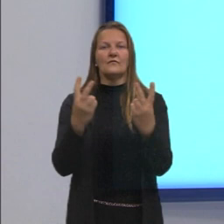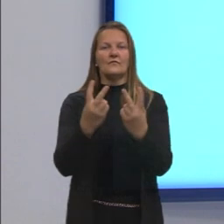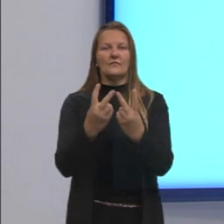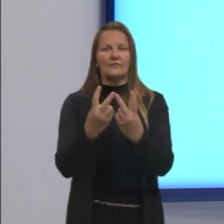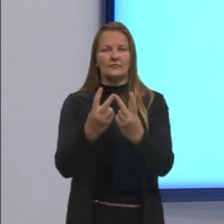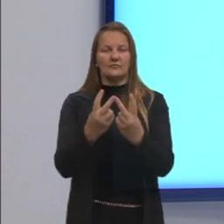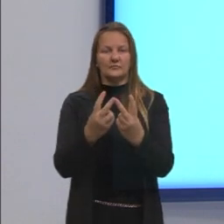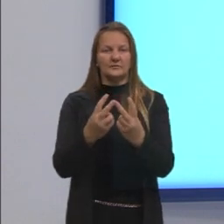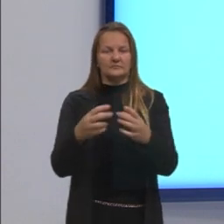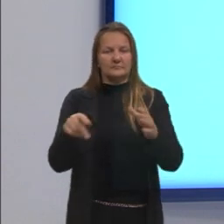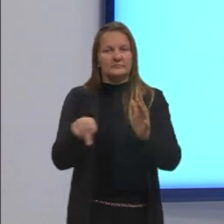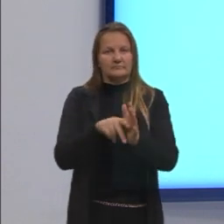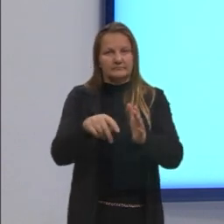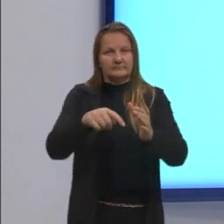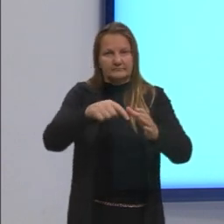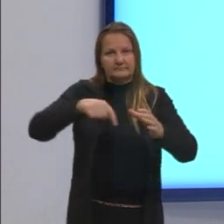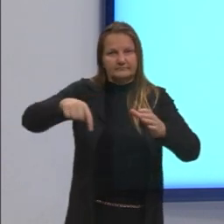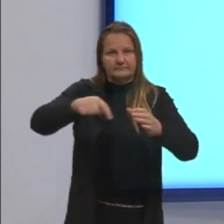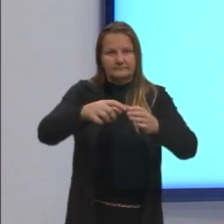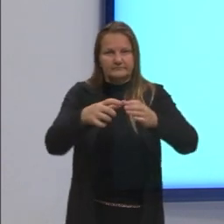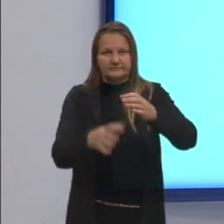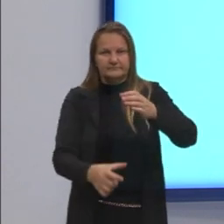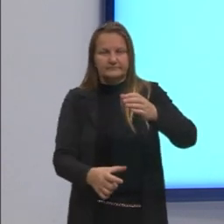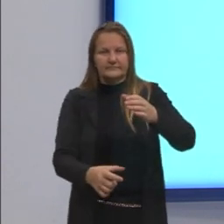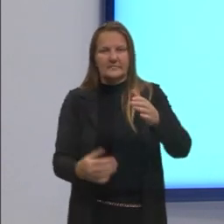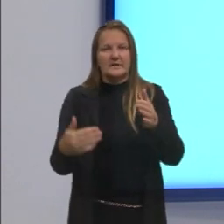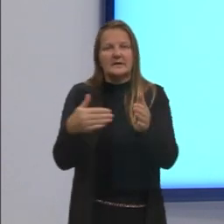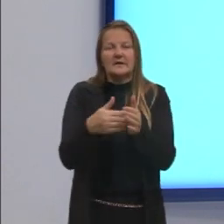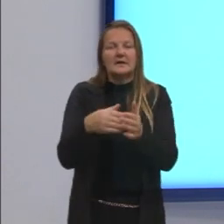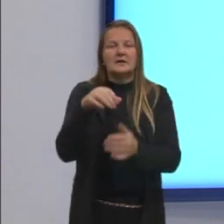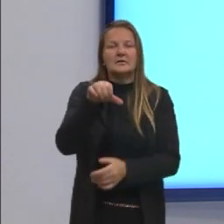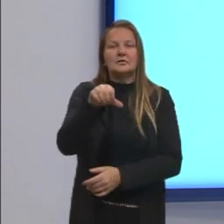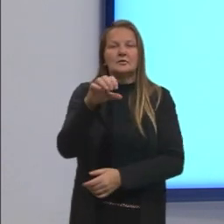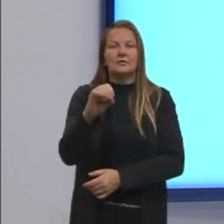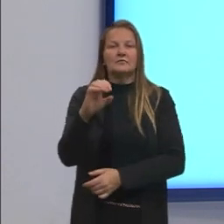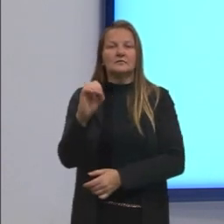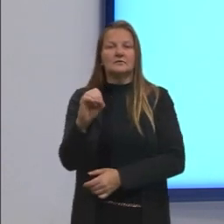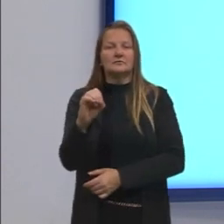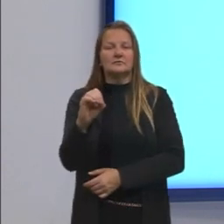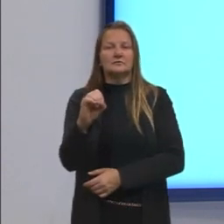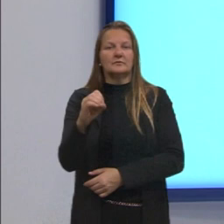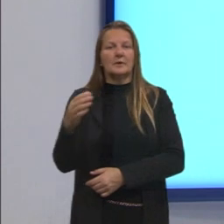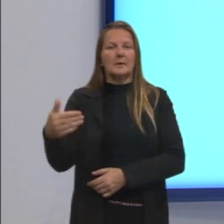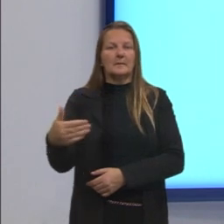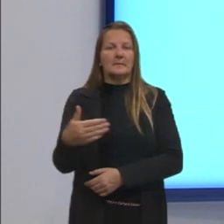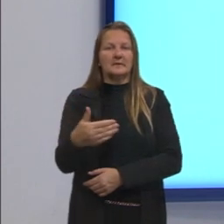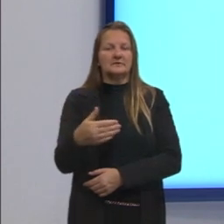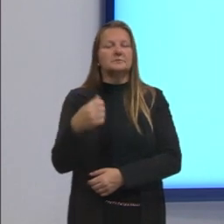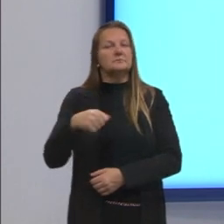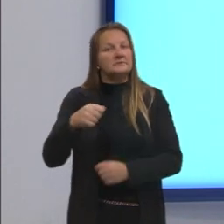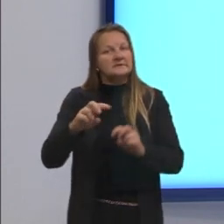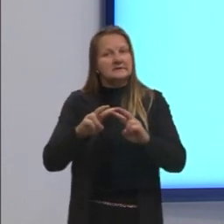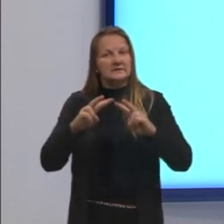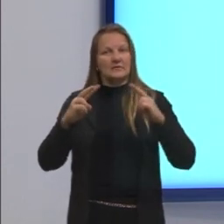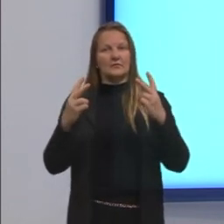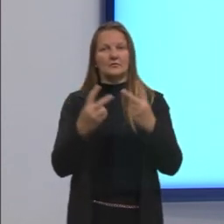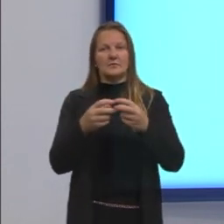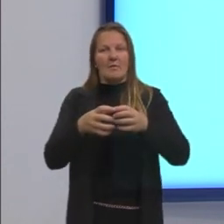tanque eu quero chegar a 900 peixes então o volume vai ter que aumentar né